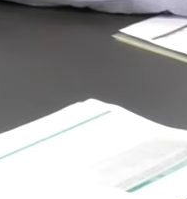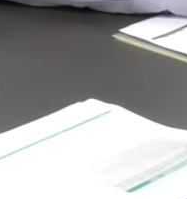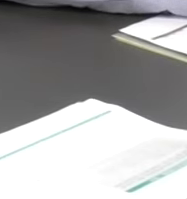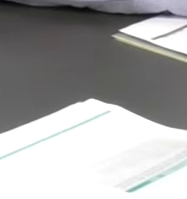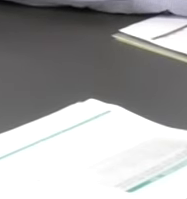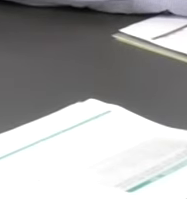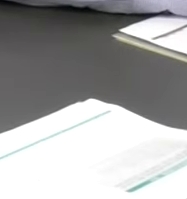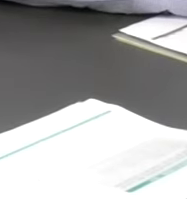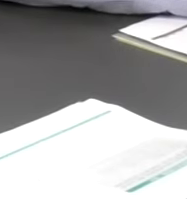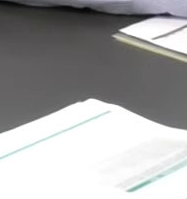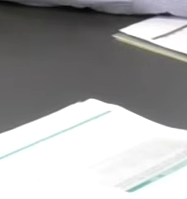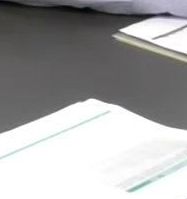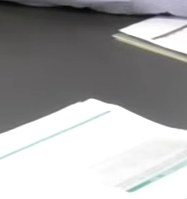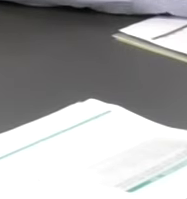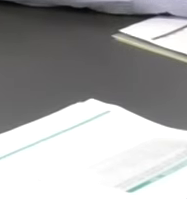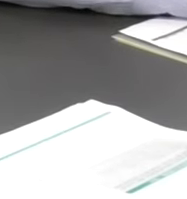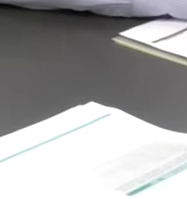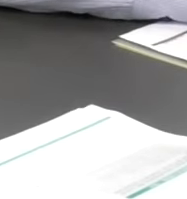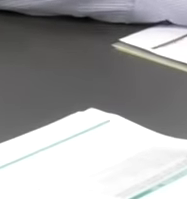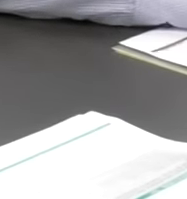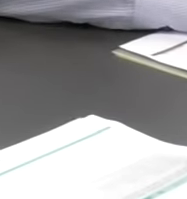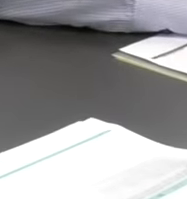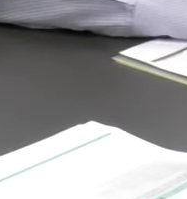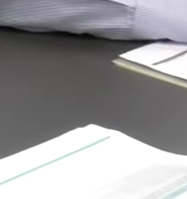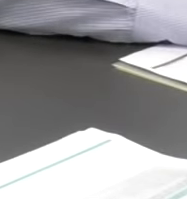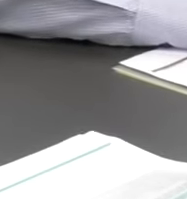verão bastante duro,